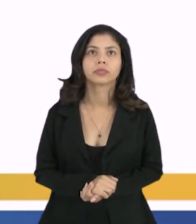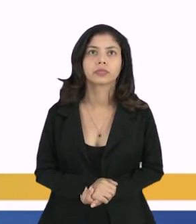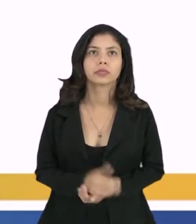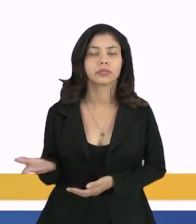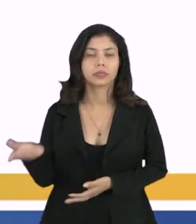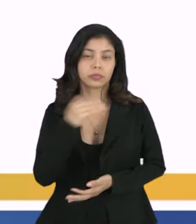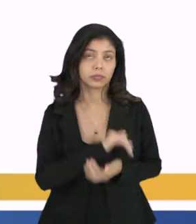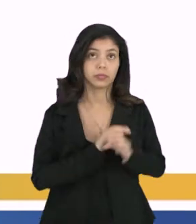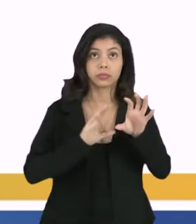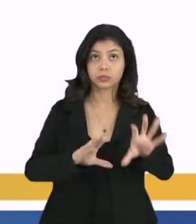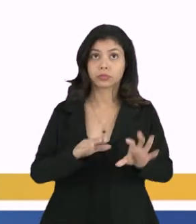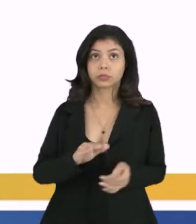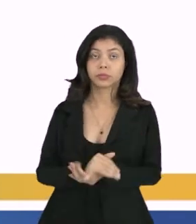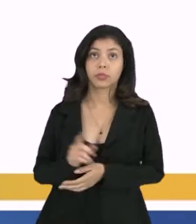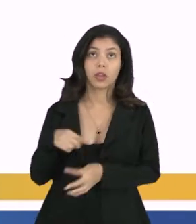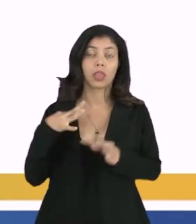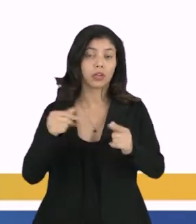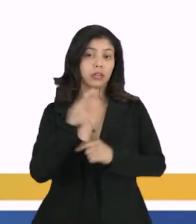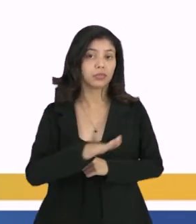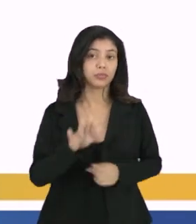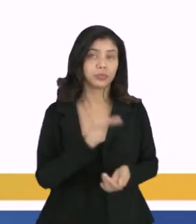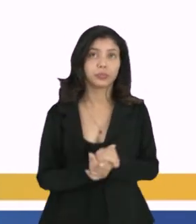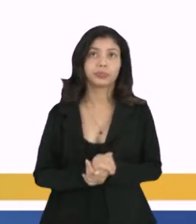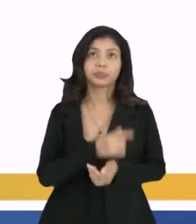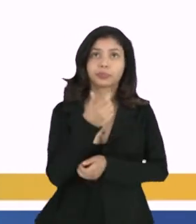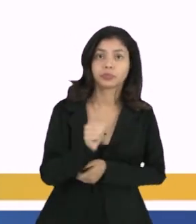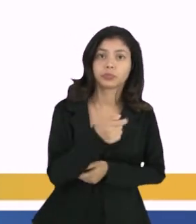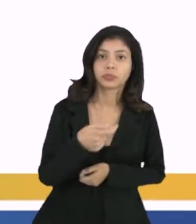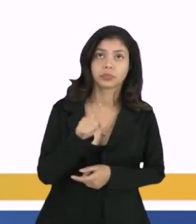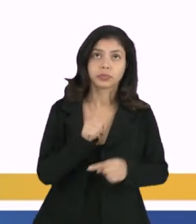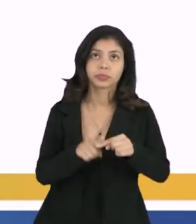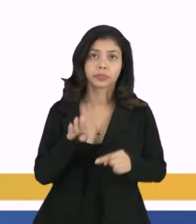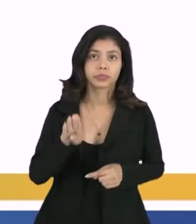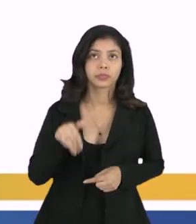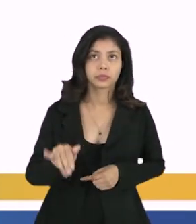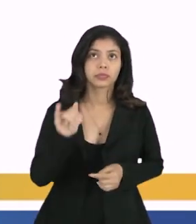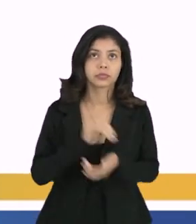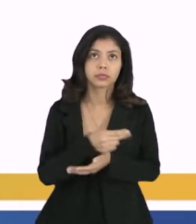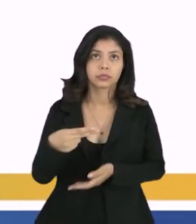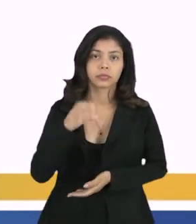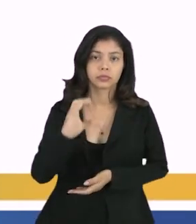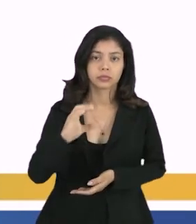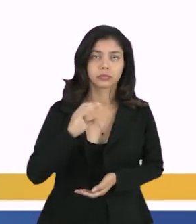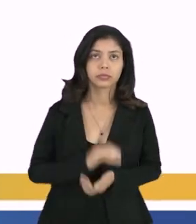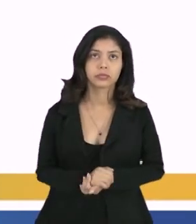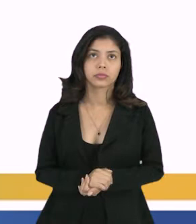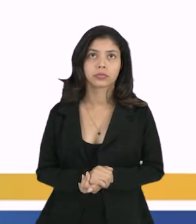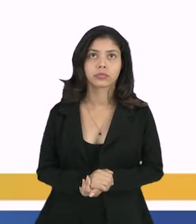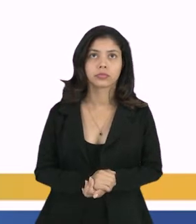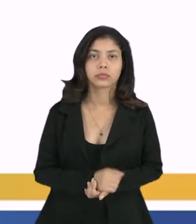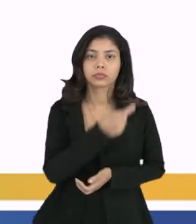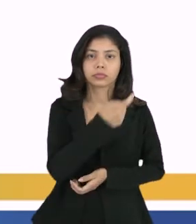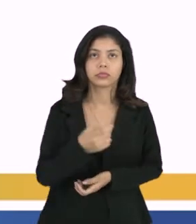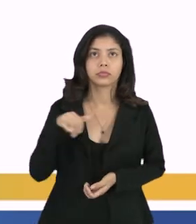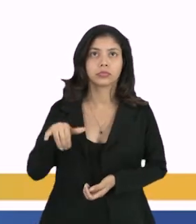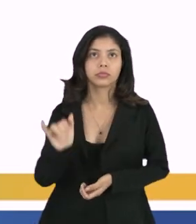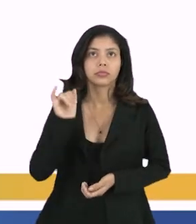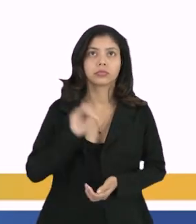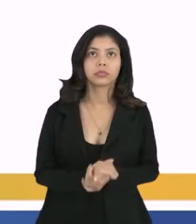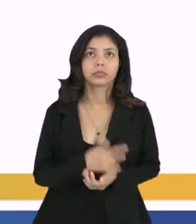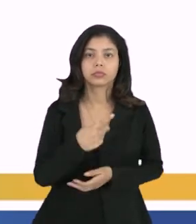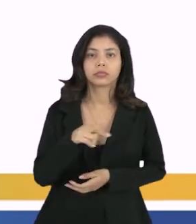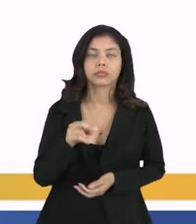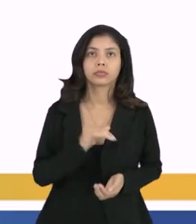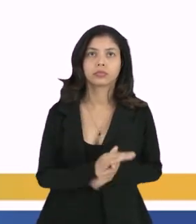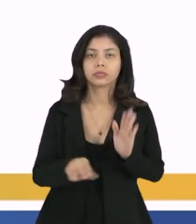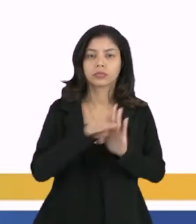Então, vamos lá. Assim, para toda equação na forma ax mais by igual a c, nas incógnitas x e y,